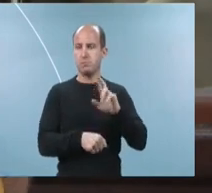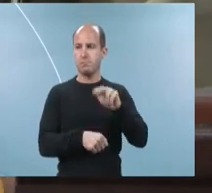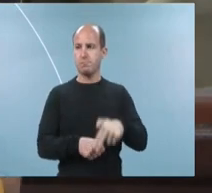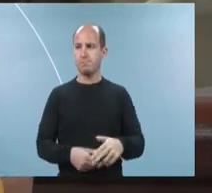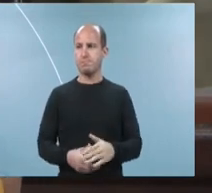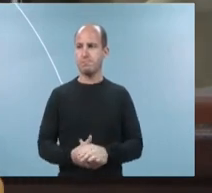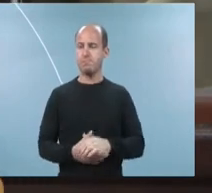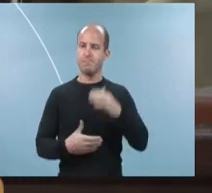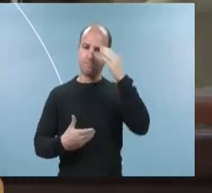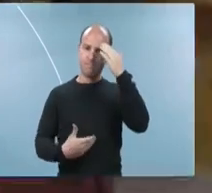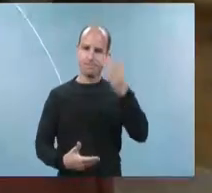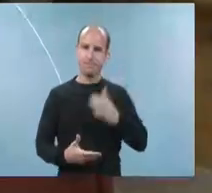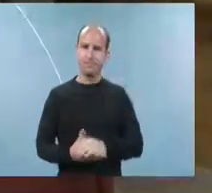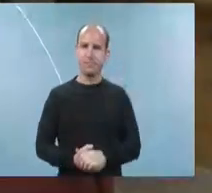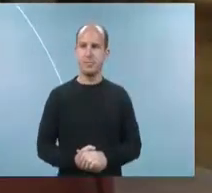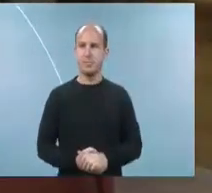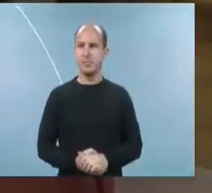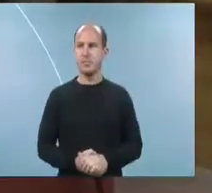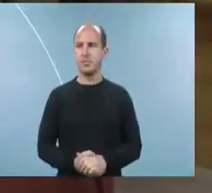Norte. Obrigada.